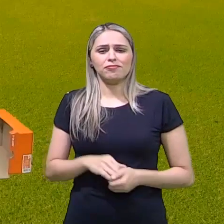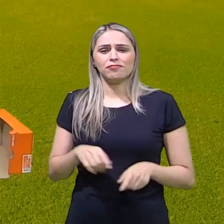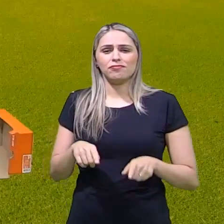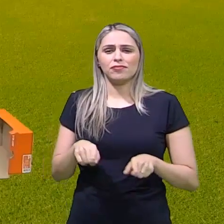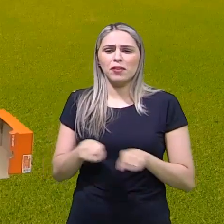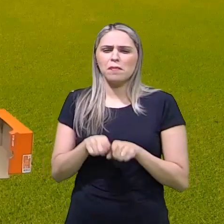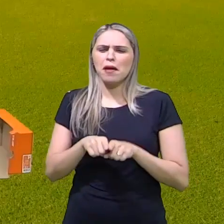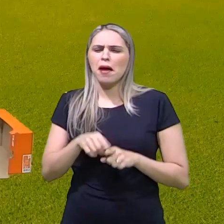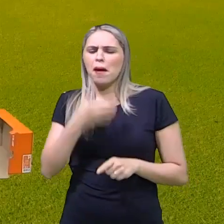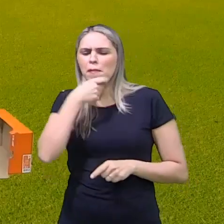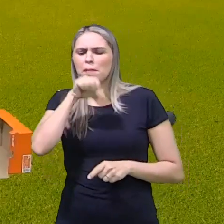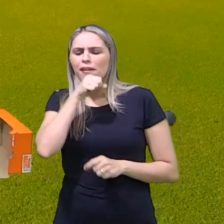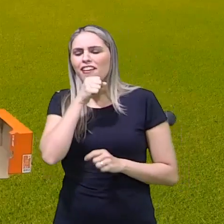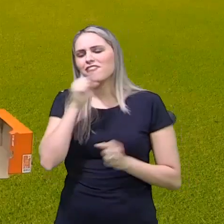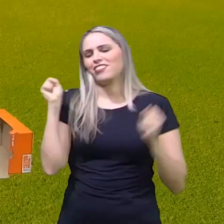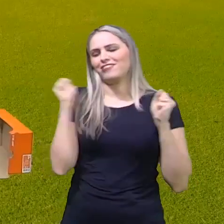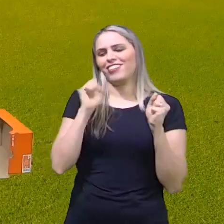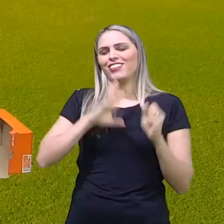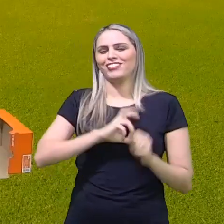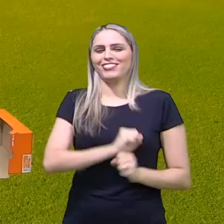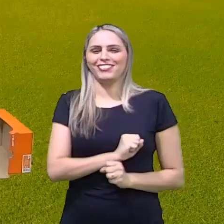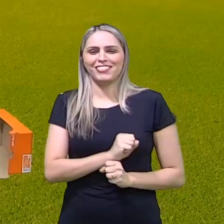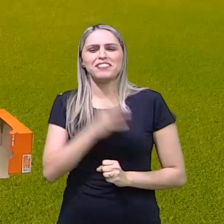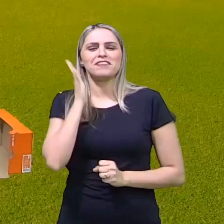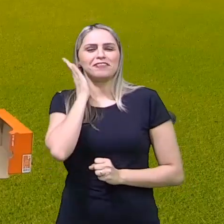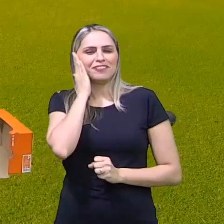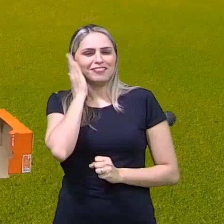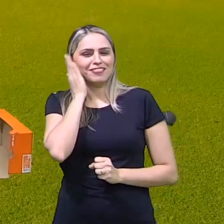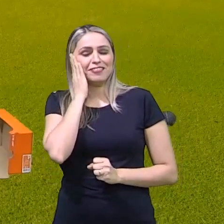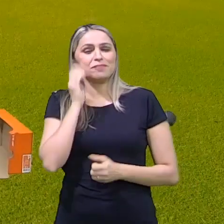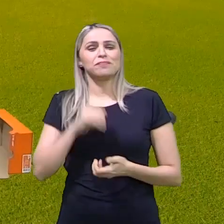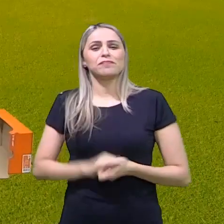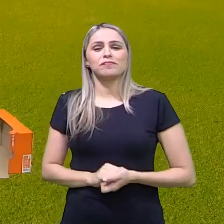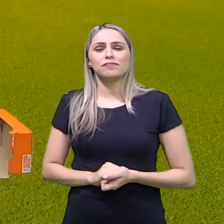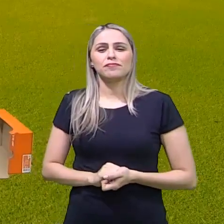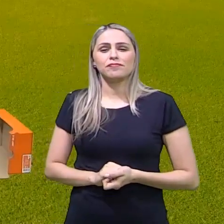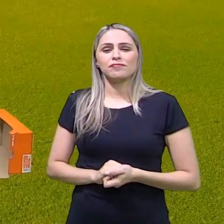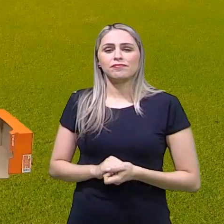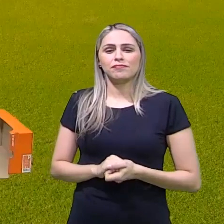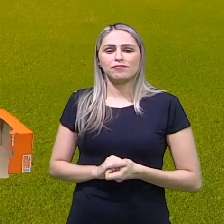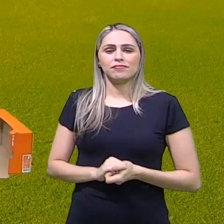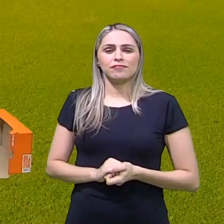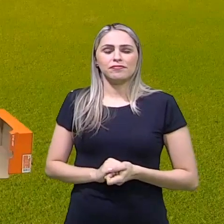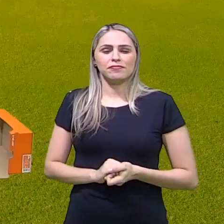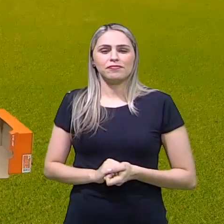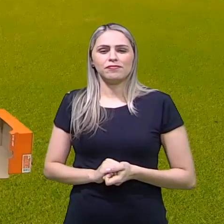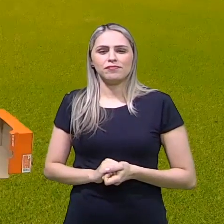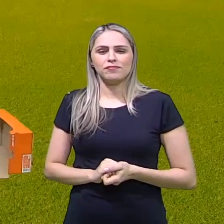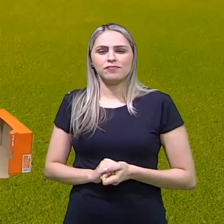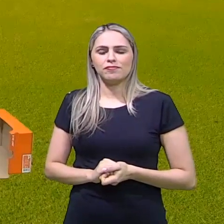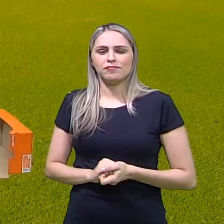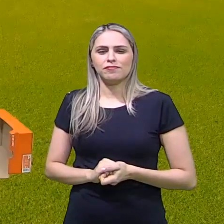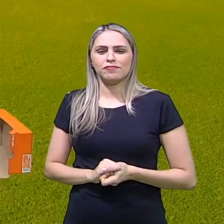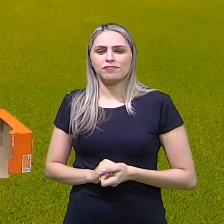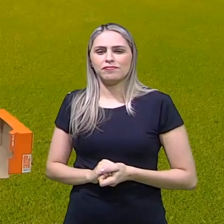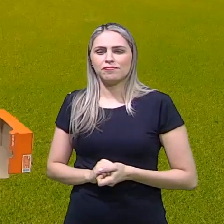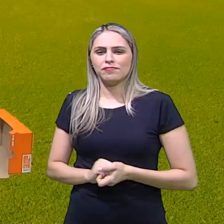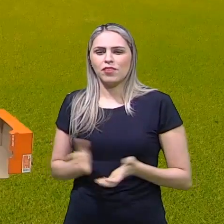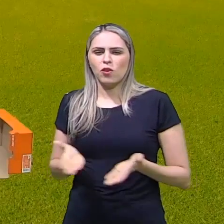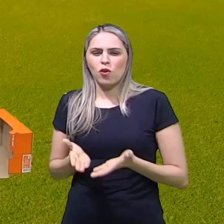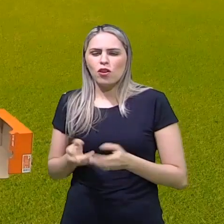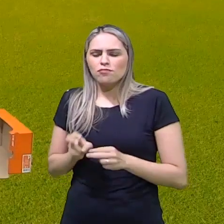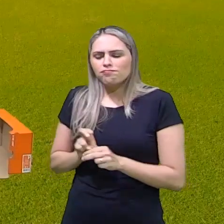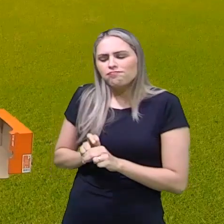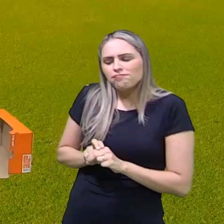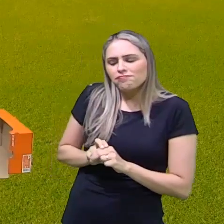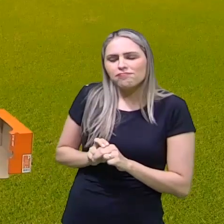vai adorar essa brincadeira. Eu quero ver se ele vai acertar. Ah, não, aí não dá. Não mexe. Eu vou fazer agora aqui uma jogada, uma super jogada. Eu vou até ficar mais